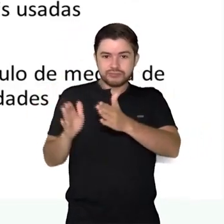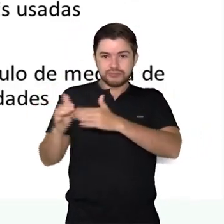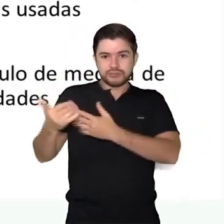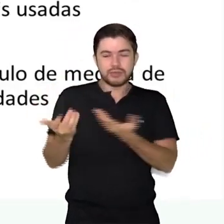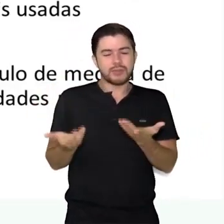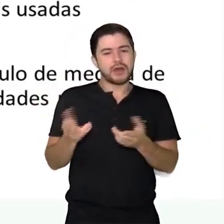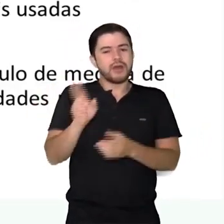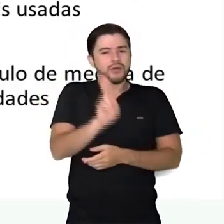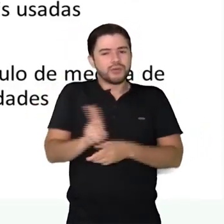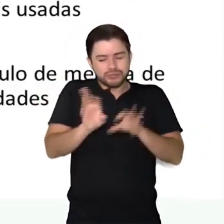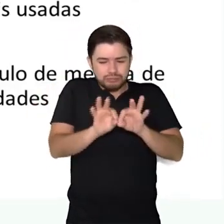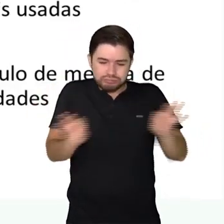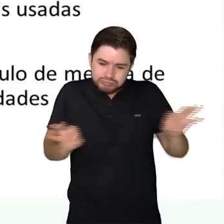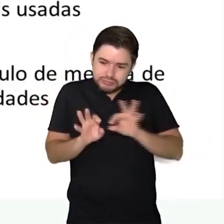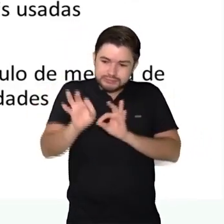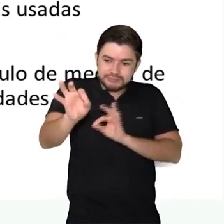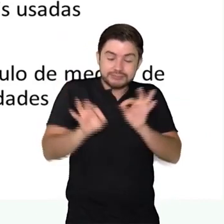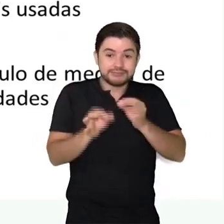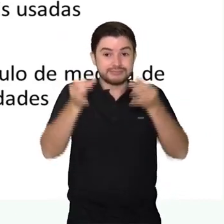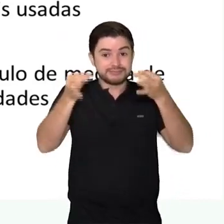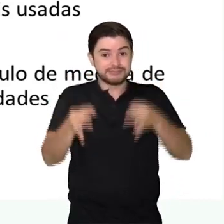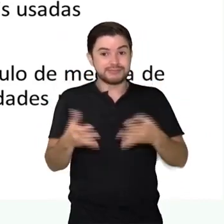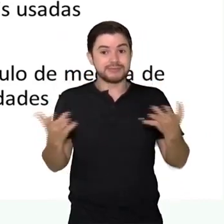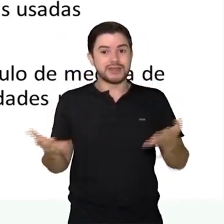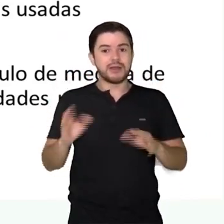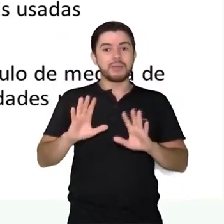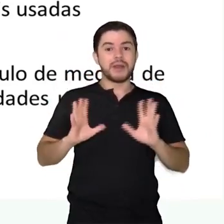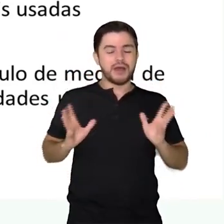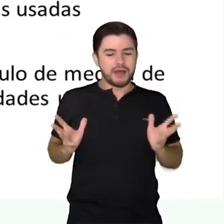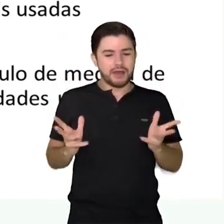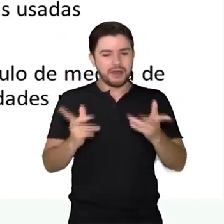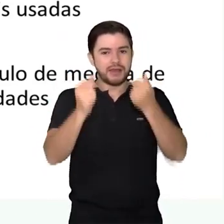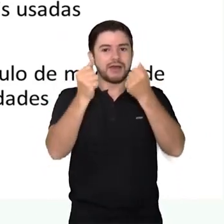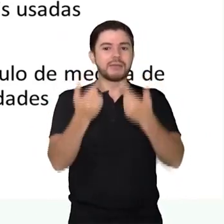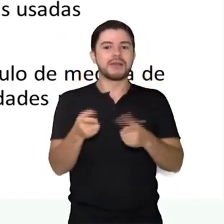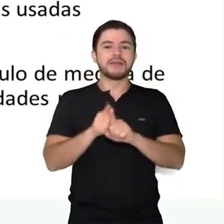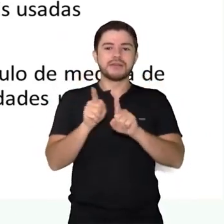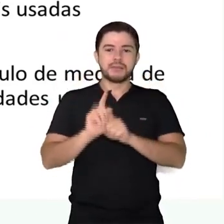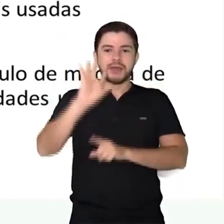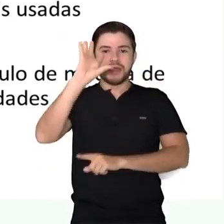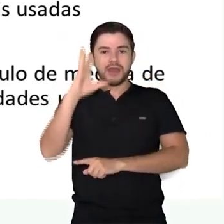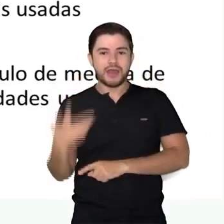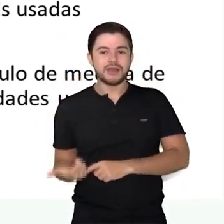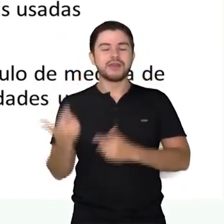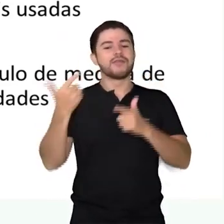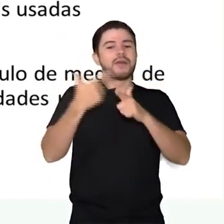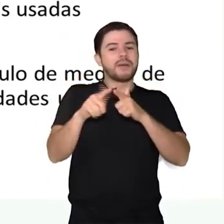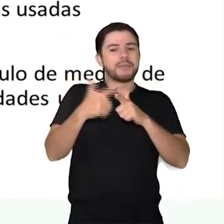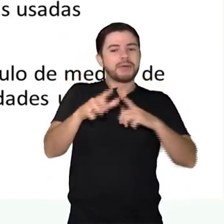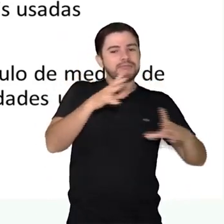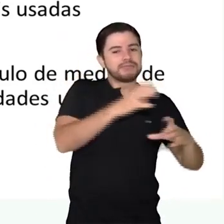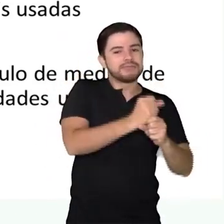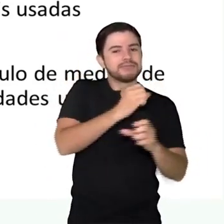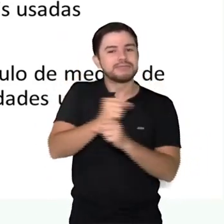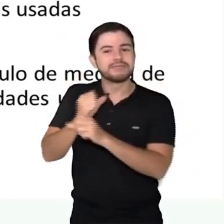medidas convencionais. E nossa habilidade é resolver e elaborar problemas de cálculo de